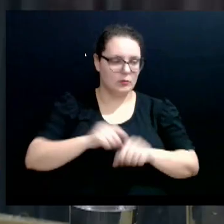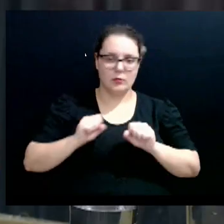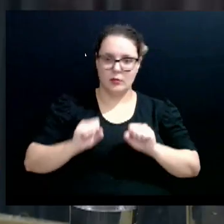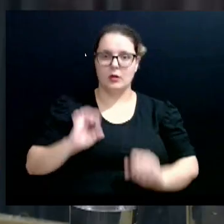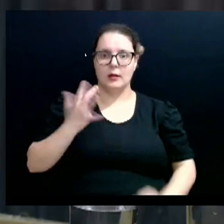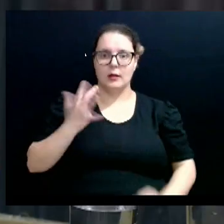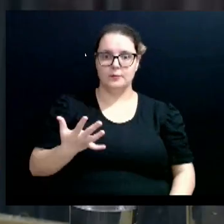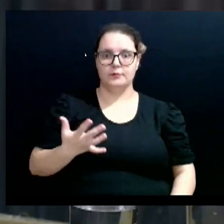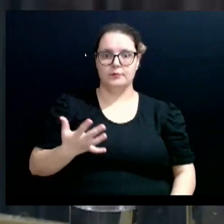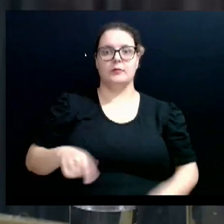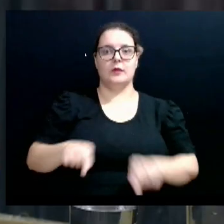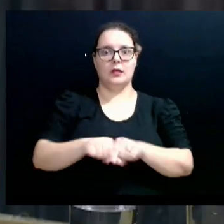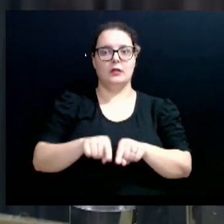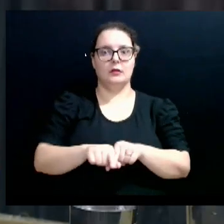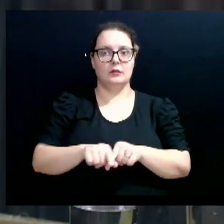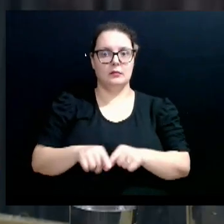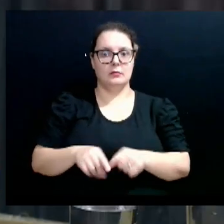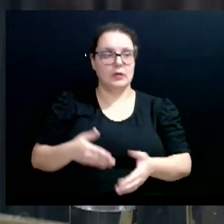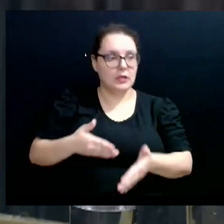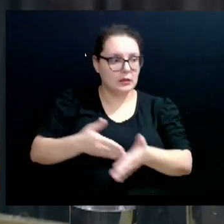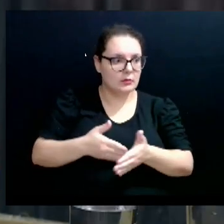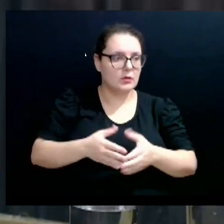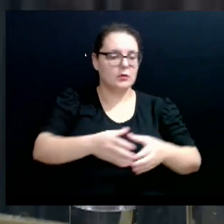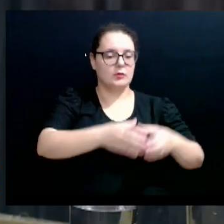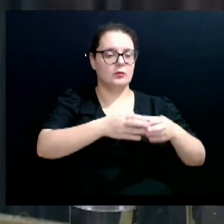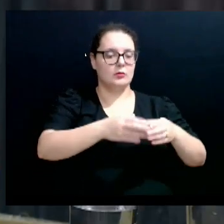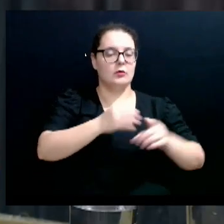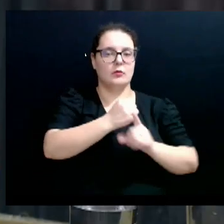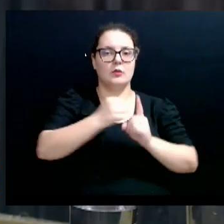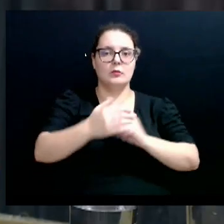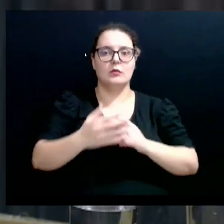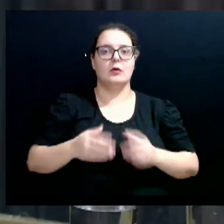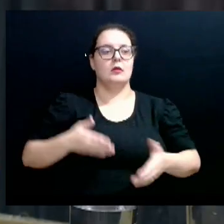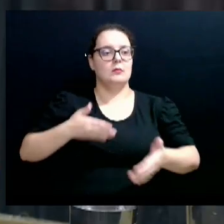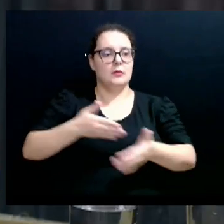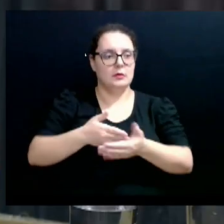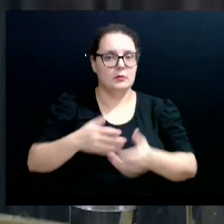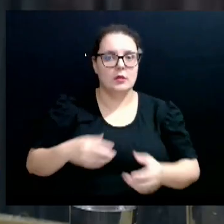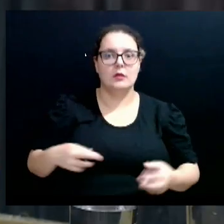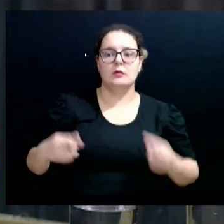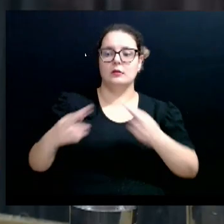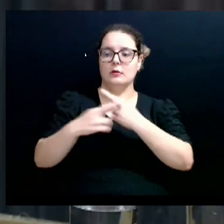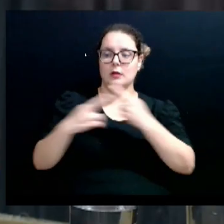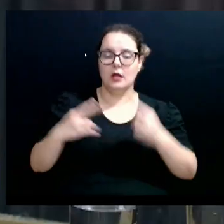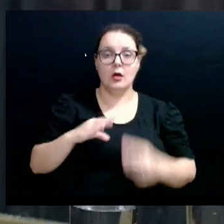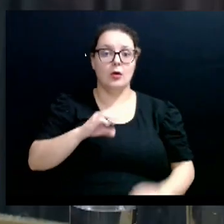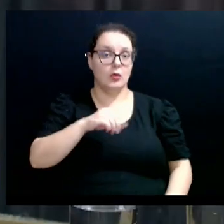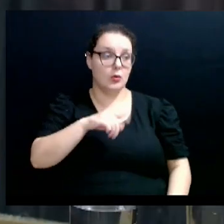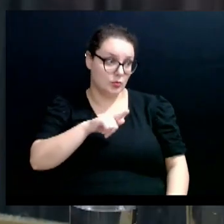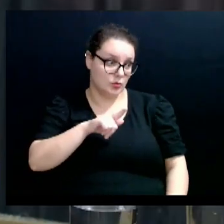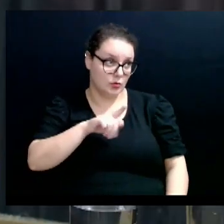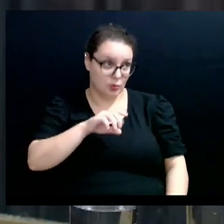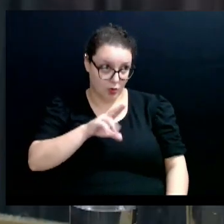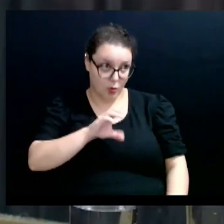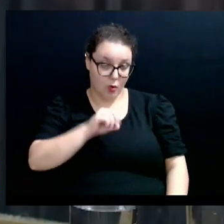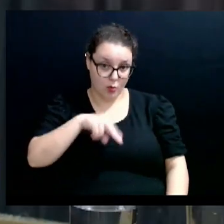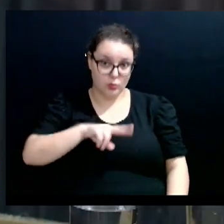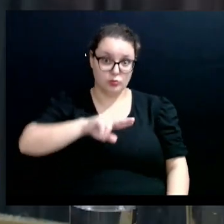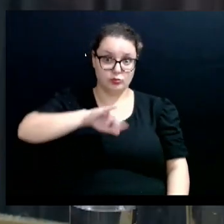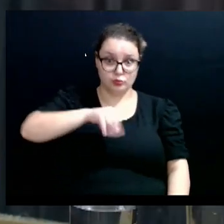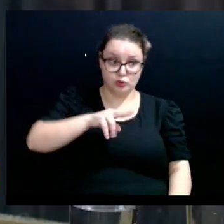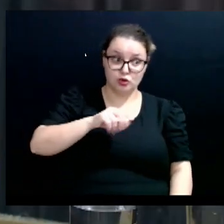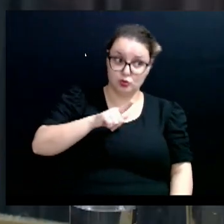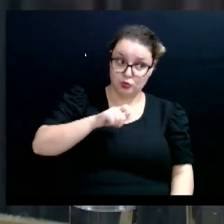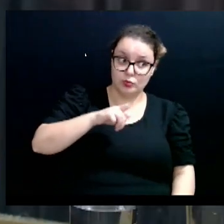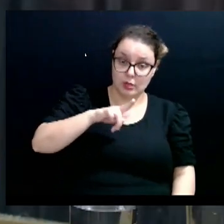convívio social, priva Exato. das relações, né, a Uhum. relação conjugal, então tudo fica para um segundo plano. Até mesmo de um banho,